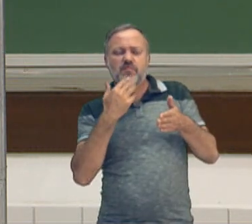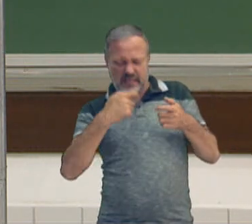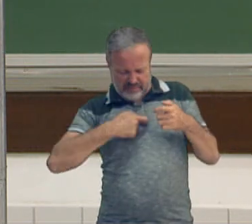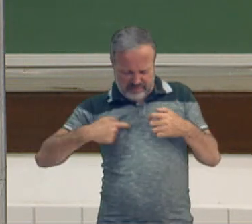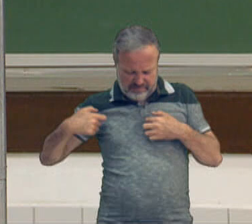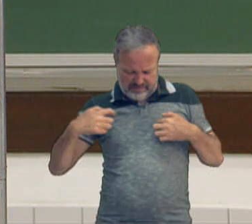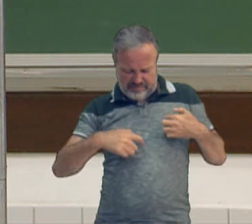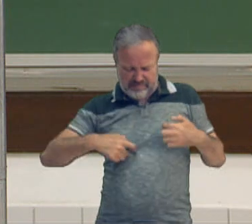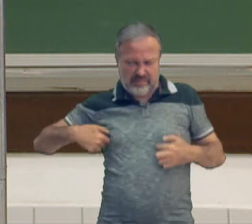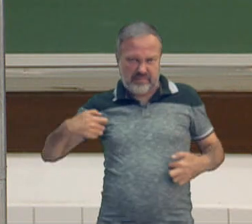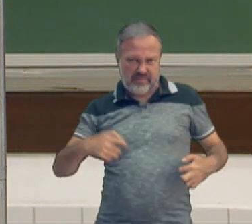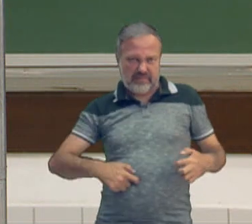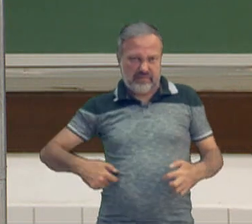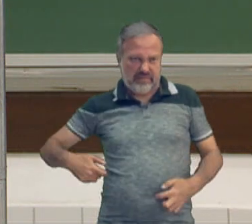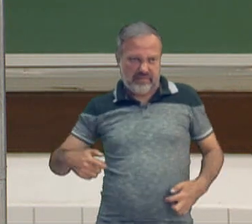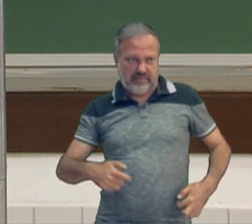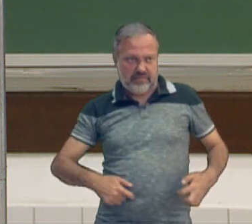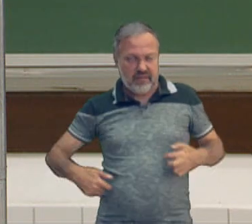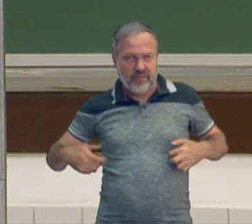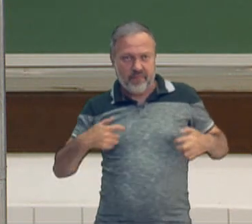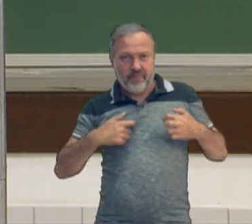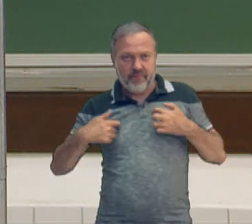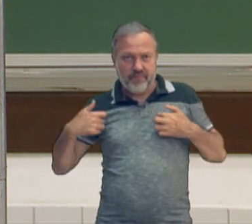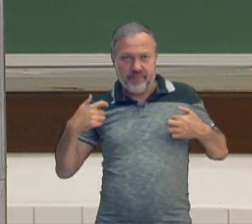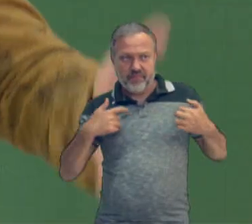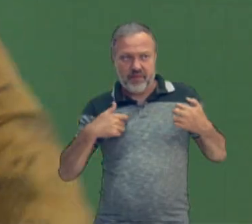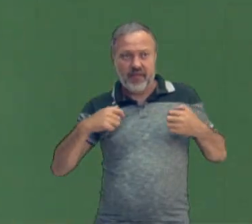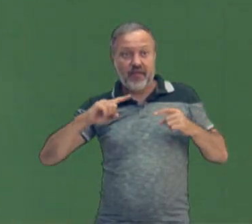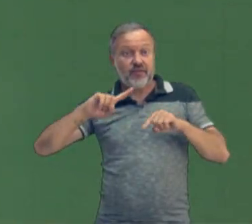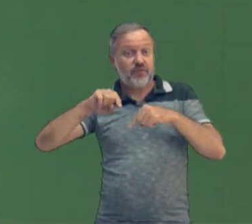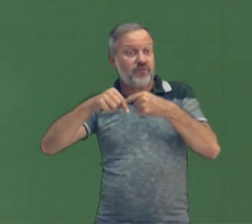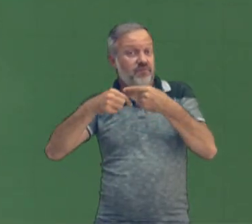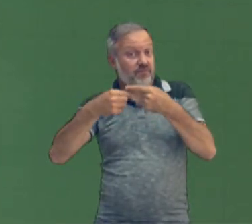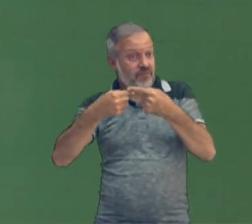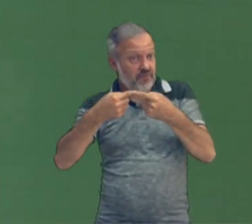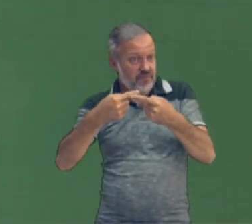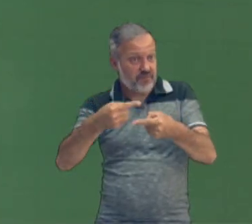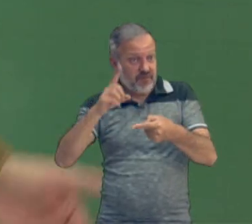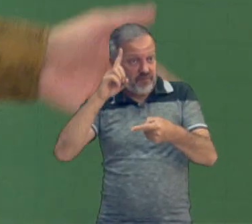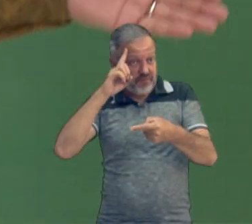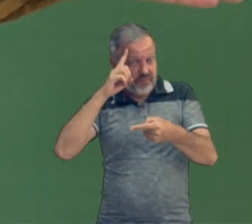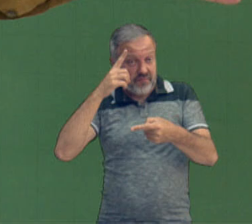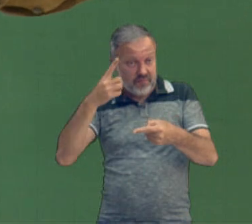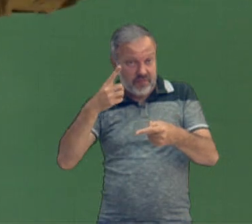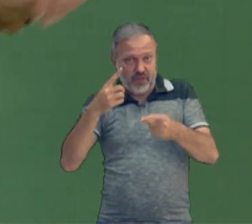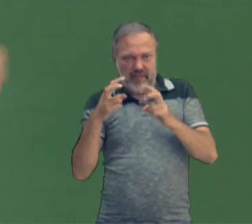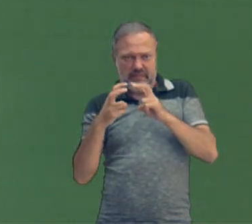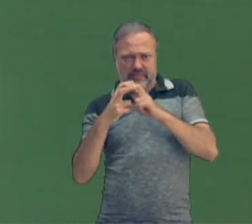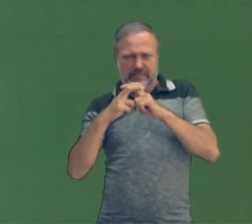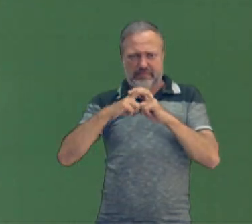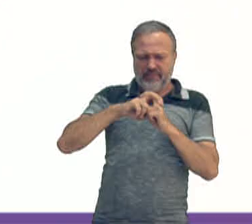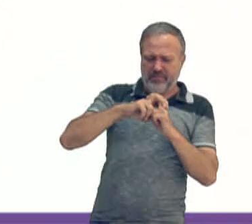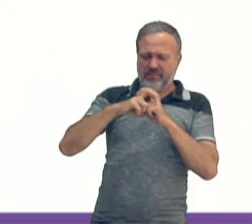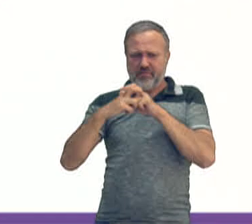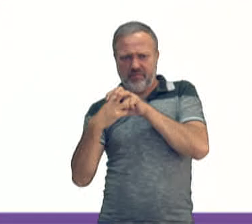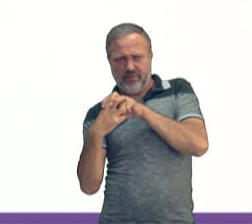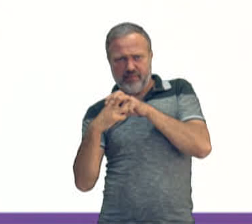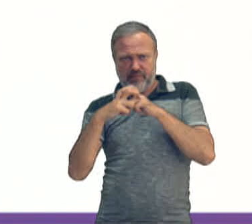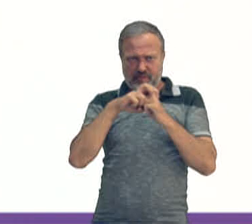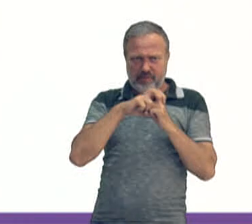próprio corpo como sinal de coragem, de bravura, para lutar no Uka-Uka no outro dia. Aqui temos uma imagem do